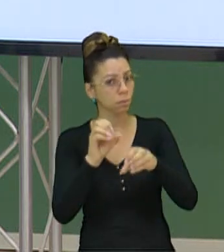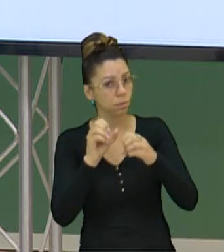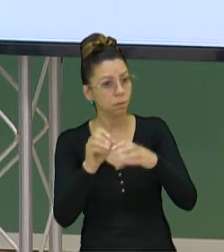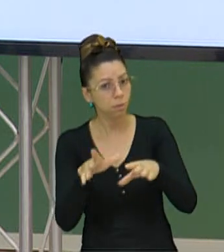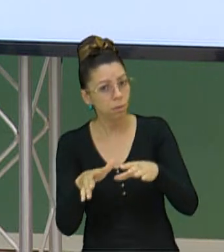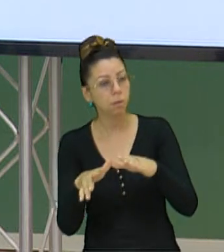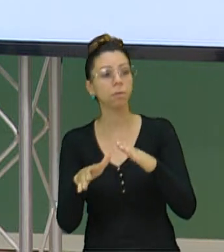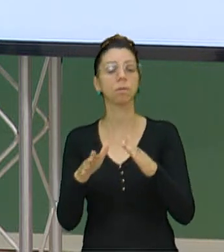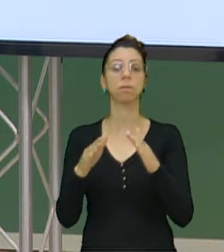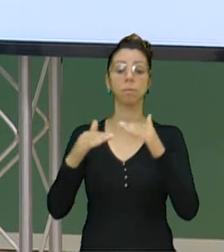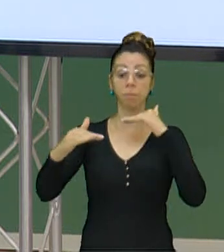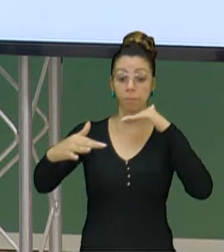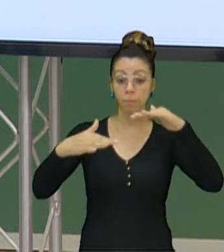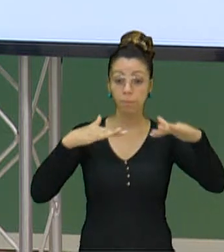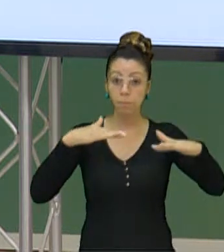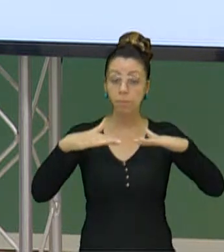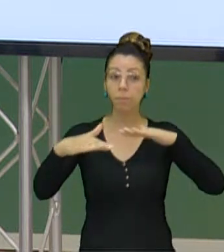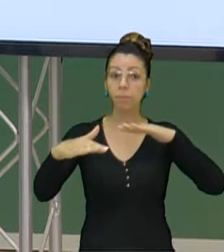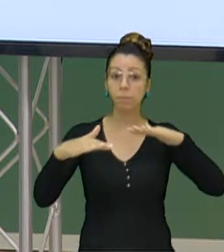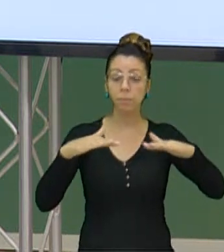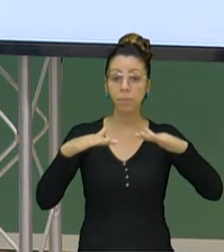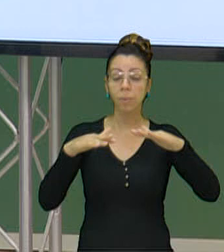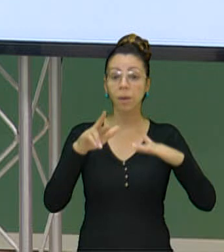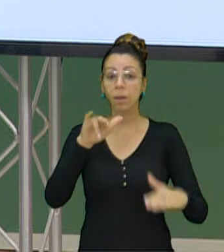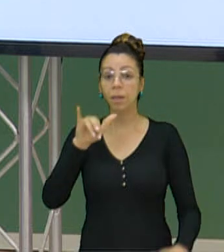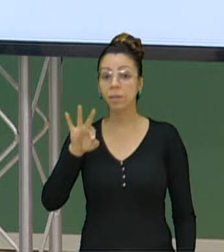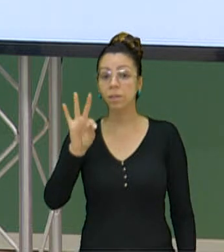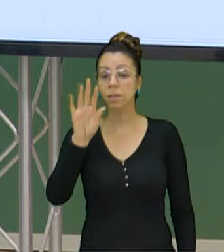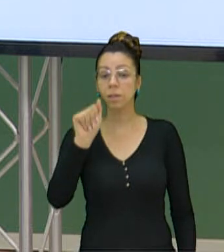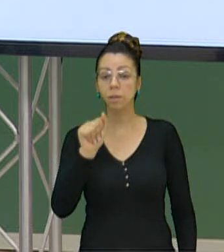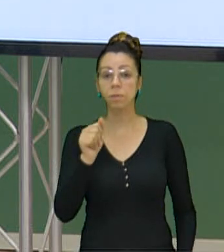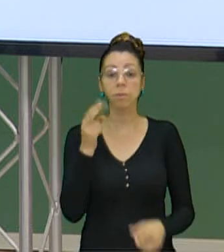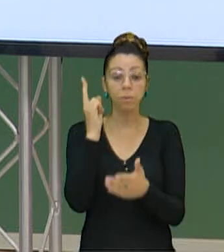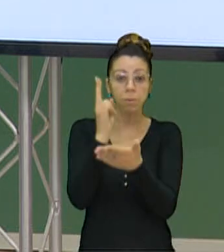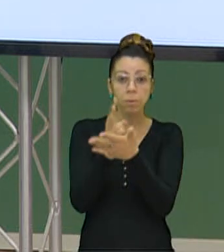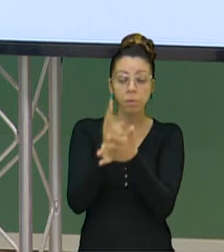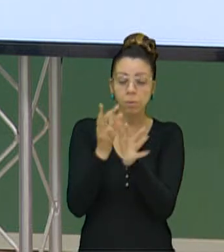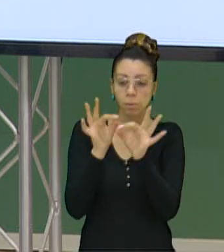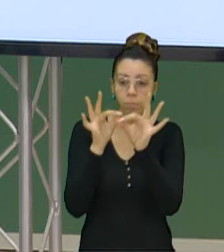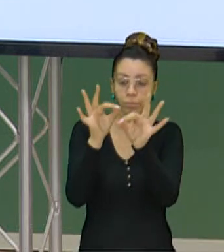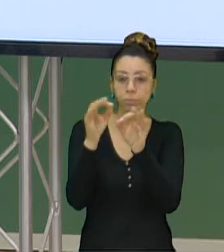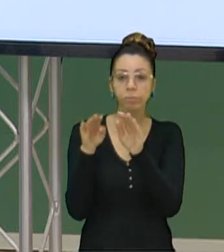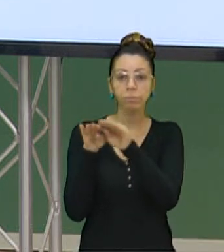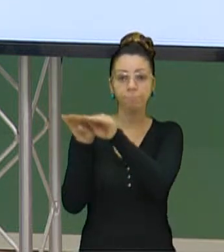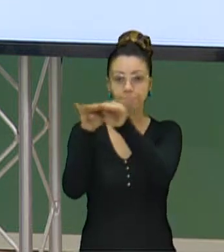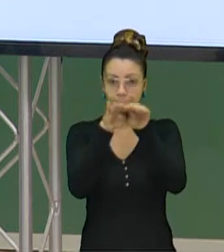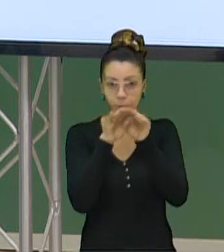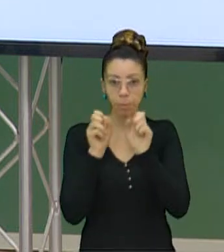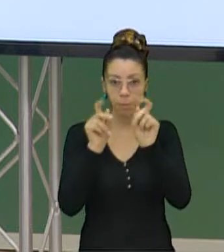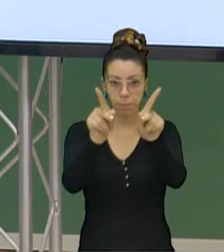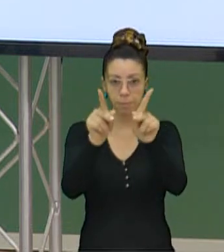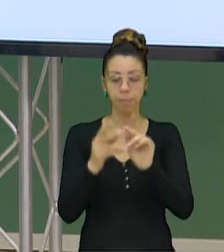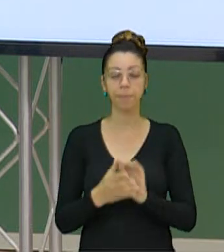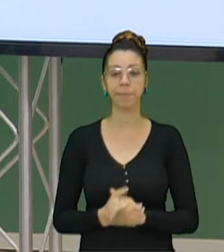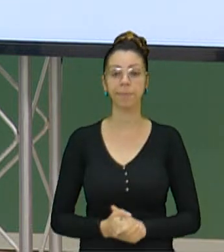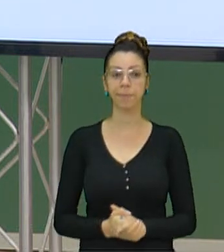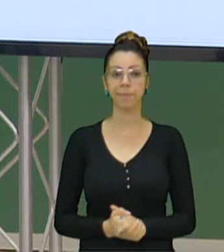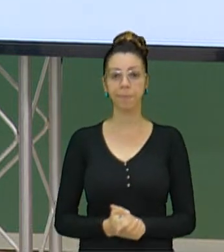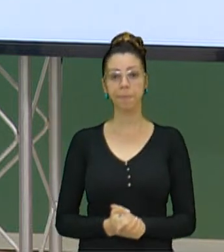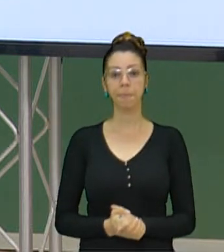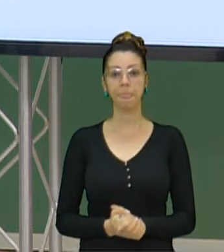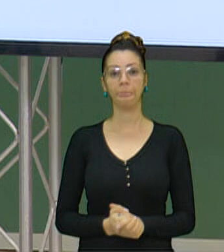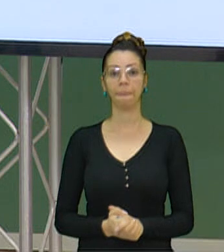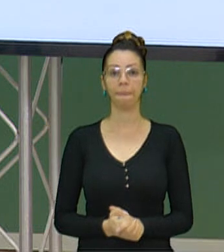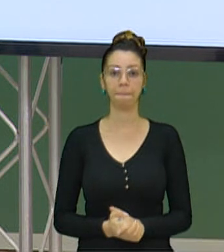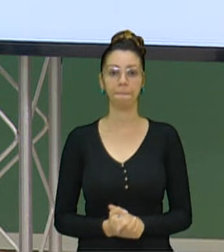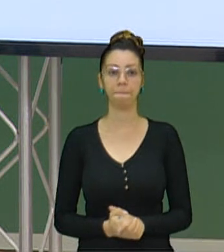que é movimento retilíneo e uniforme. Beleza? Então, vamos lá, meus